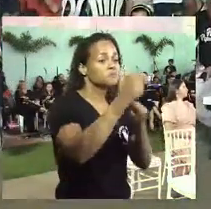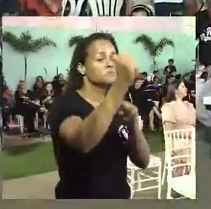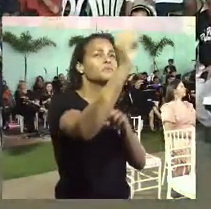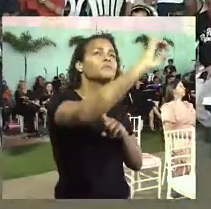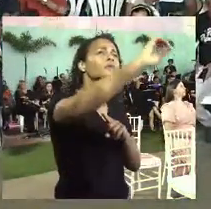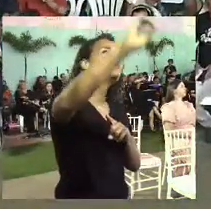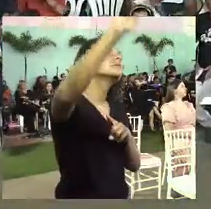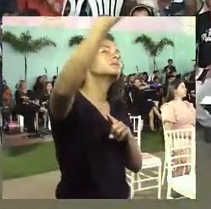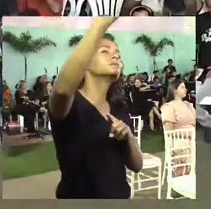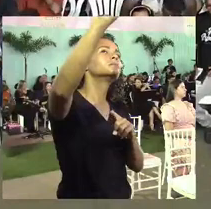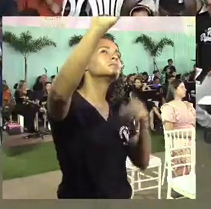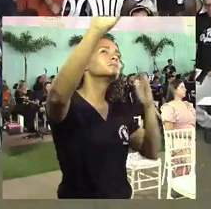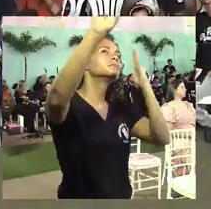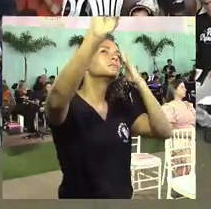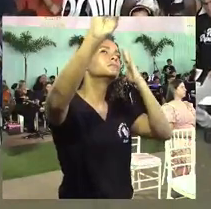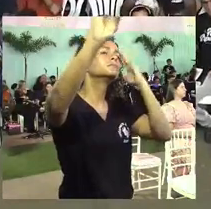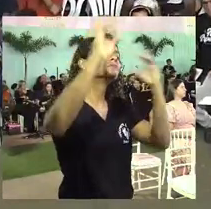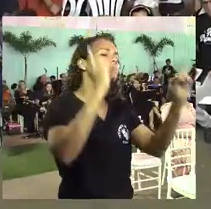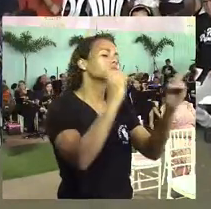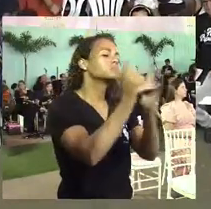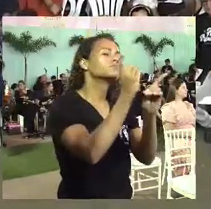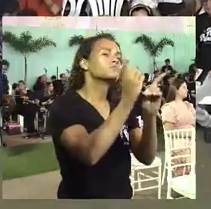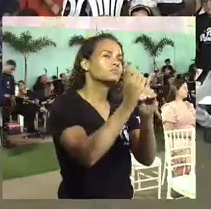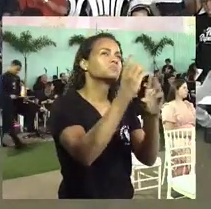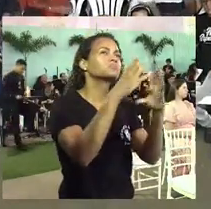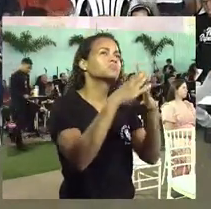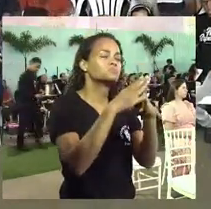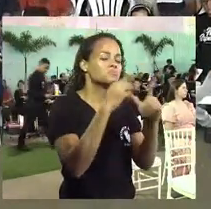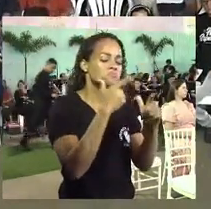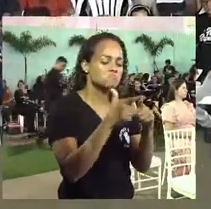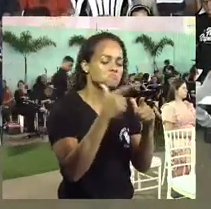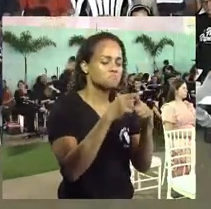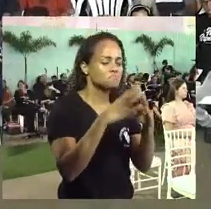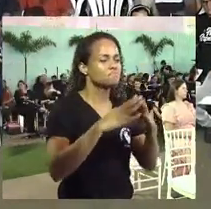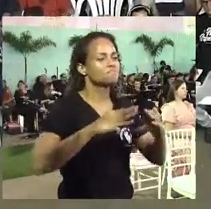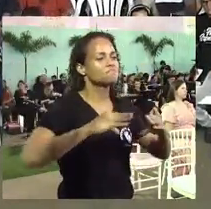eu sei que encontro solução